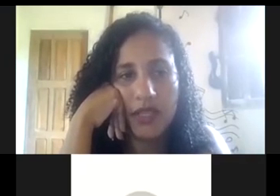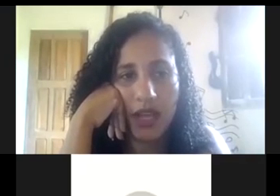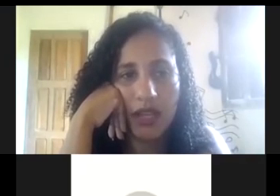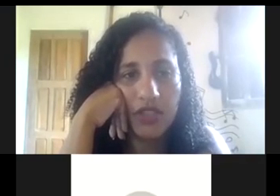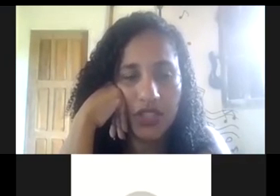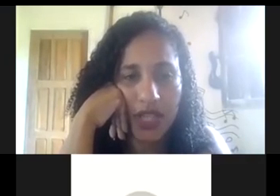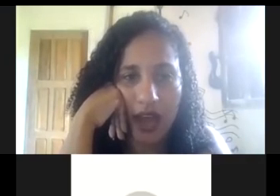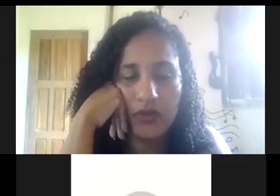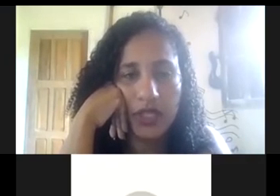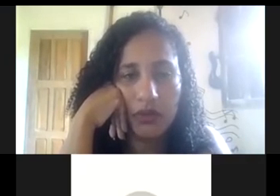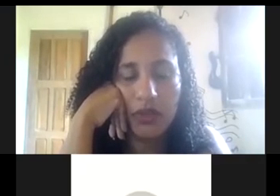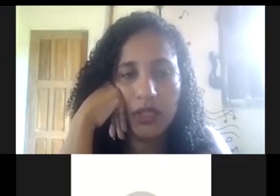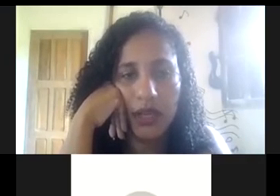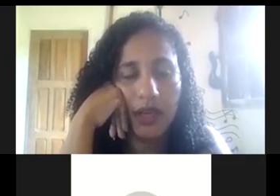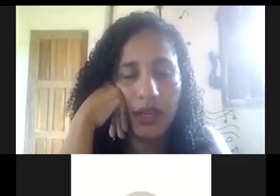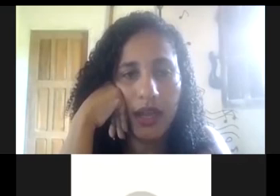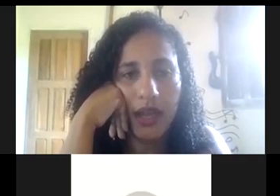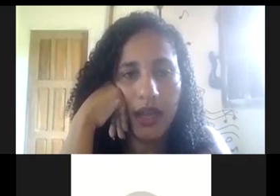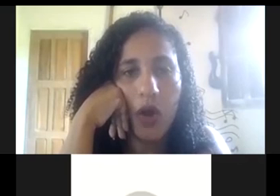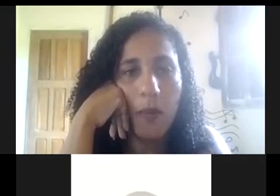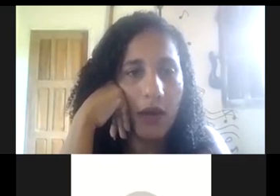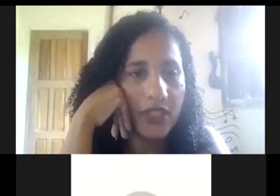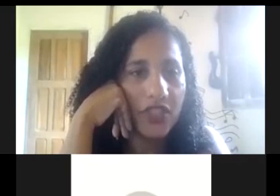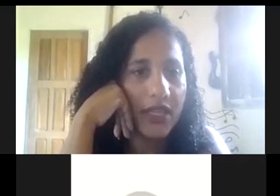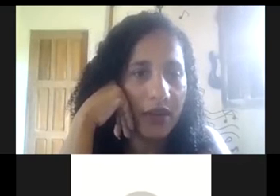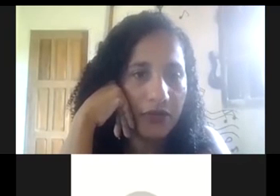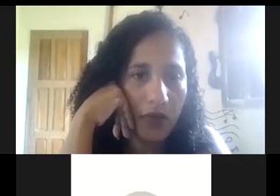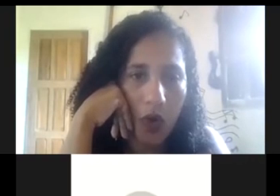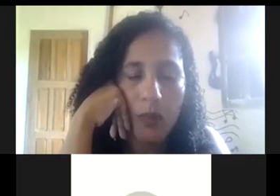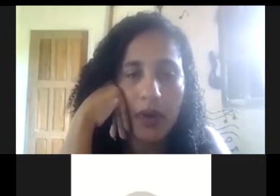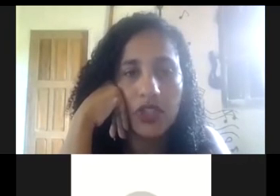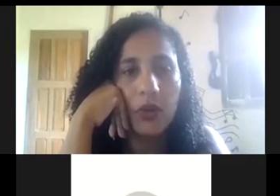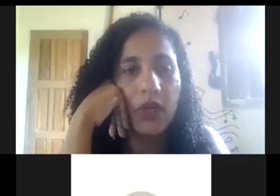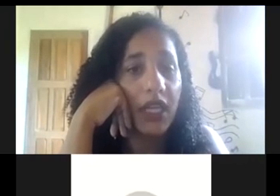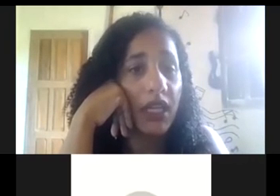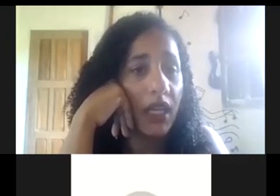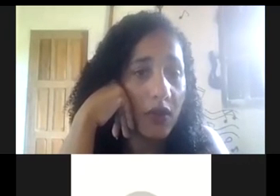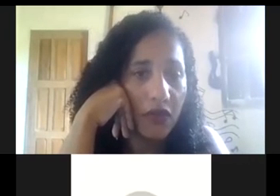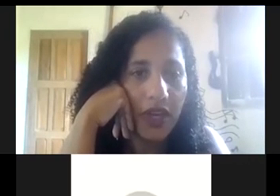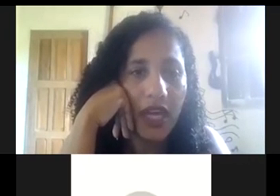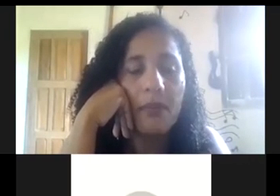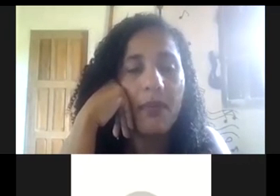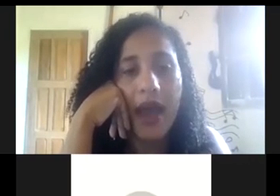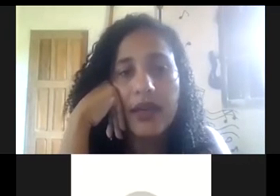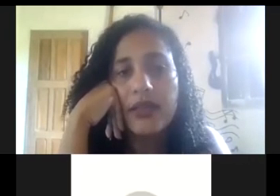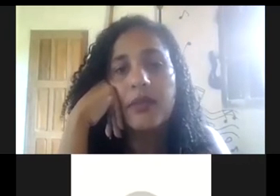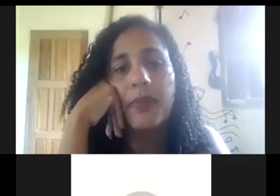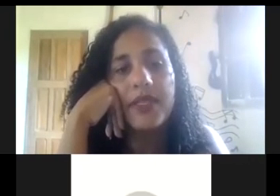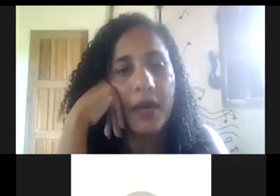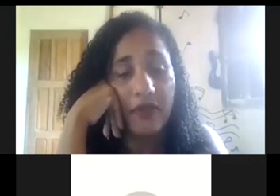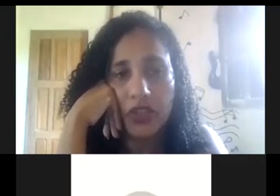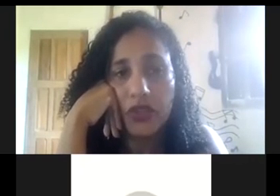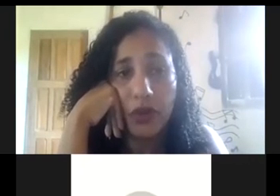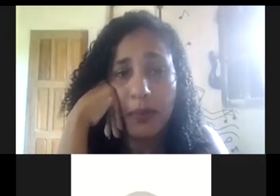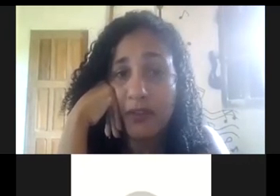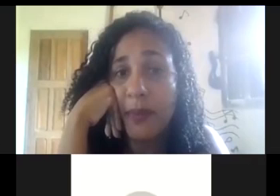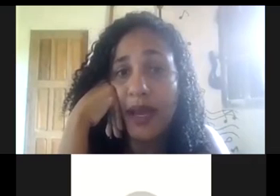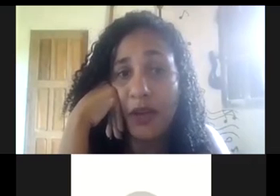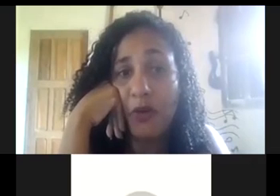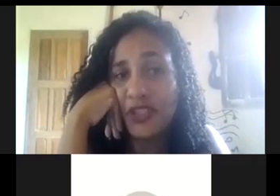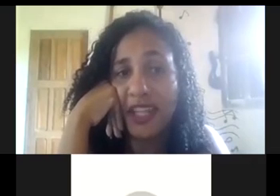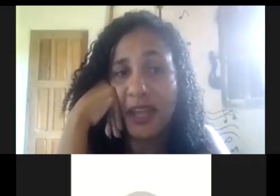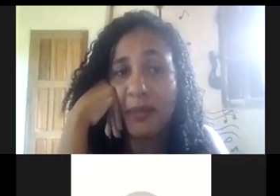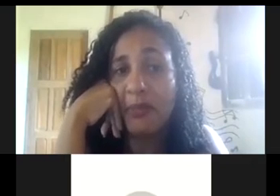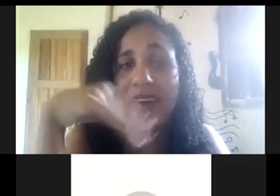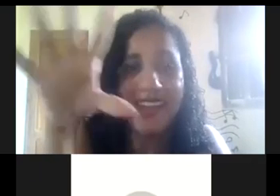o processo que eles estavam, dizendo que, né, é normal sentir dessa forma, de não querer nem resolver, mas pensar para frente. Foi